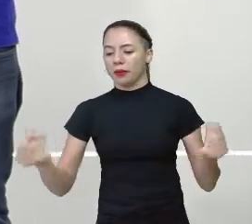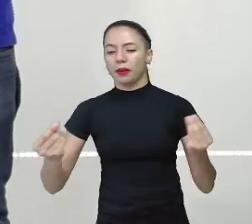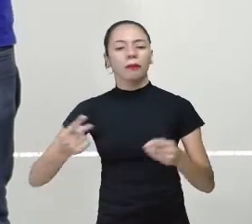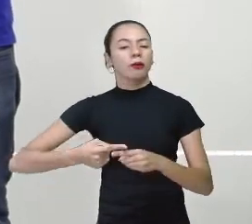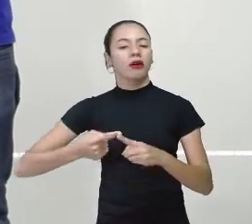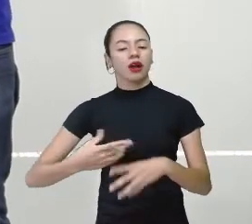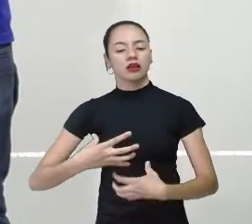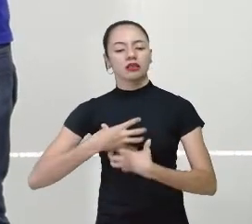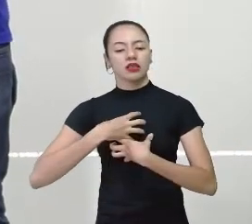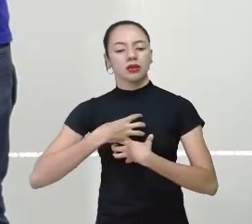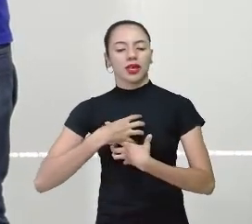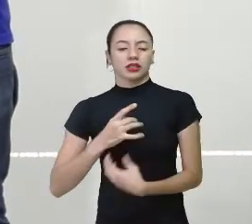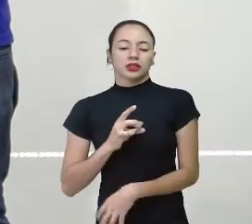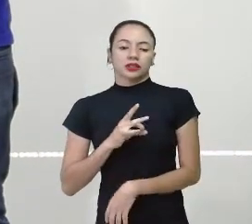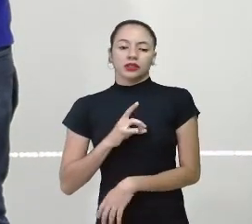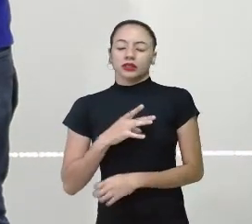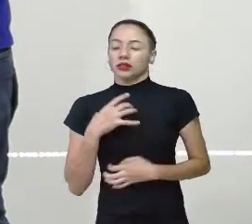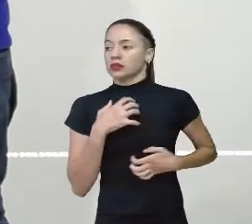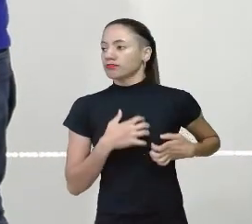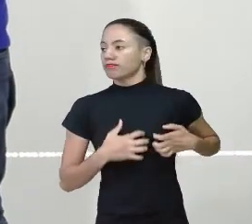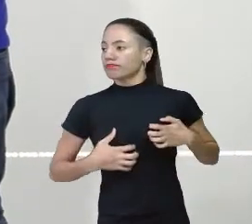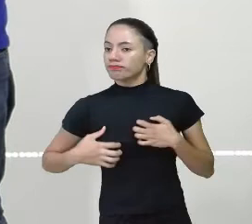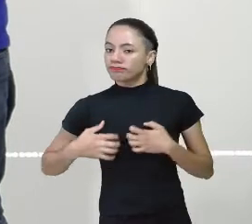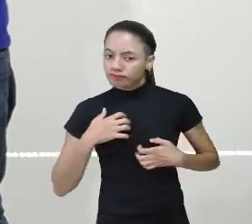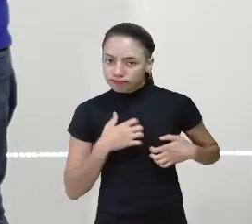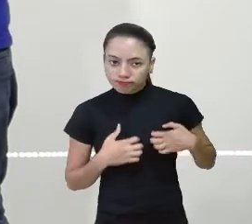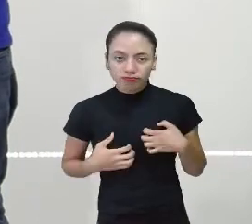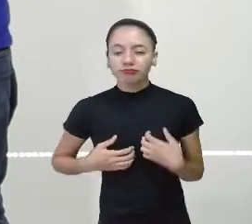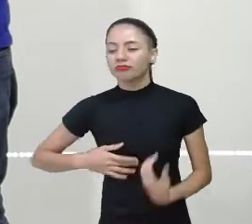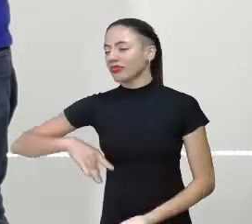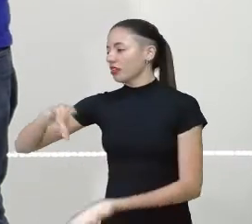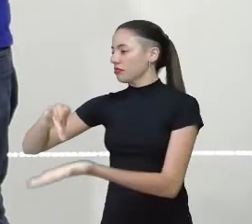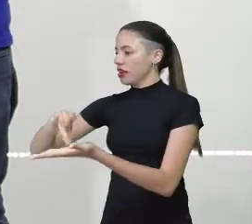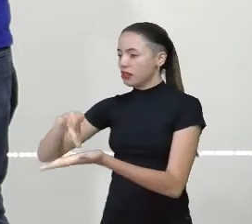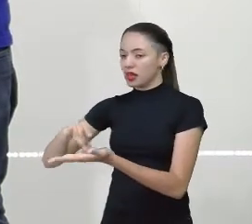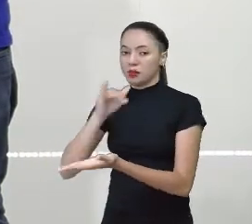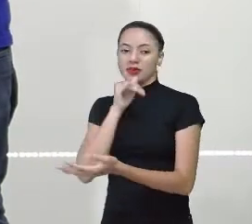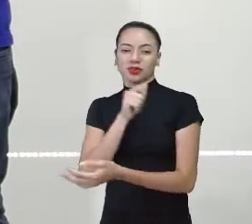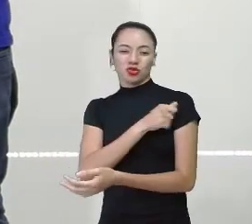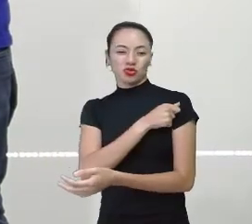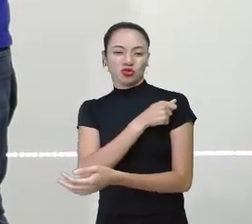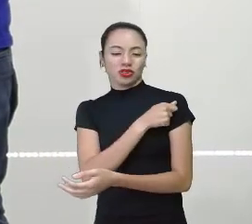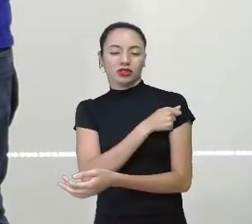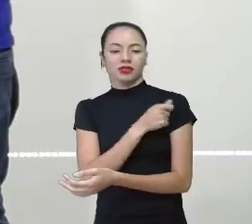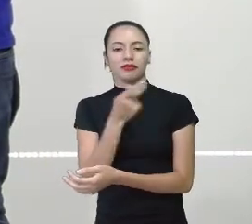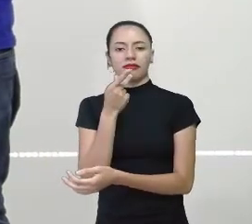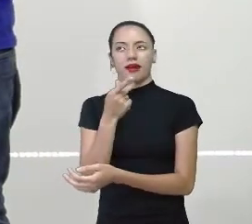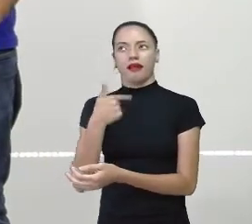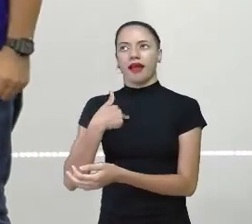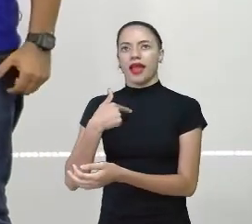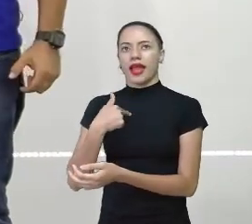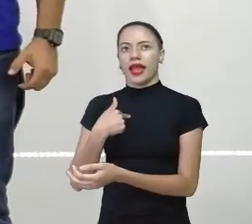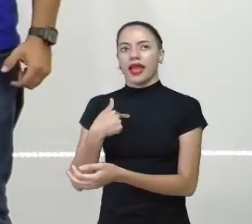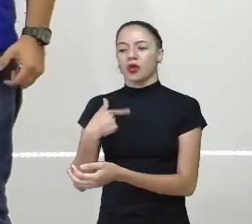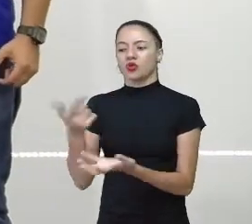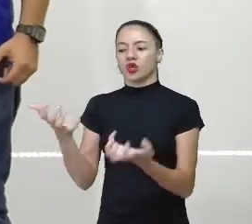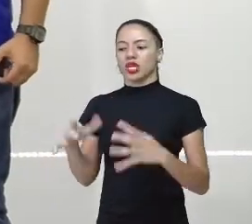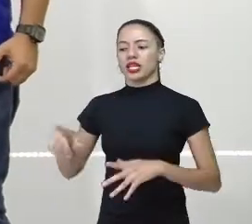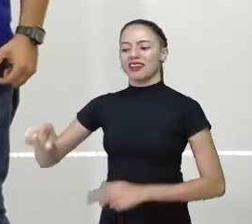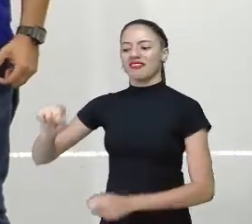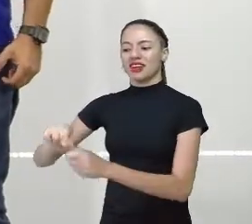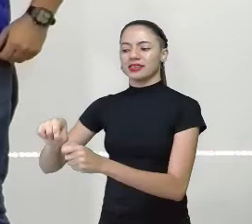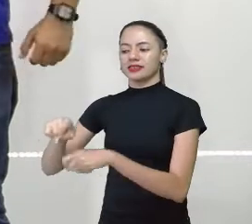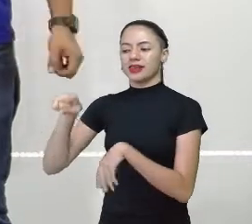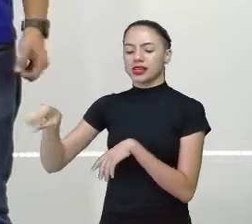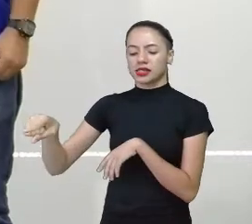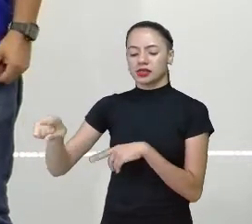Desse estado até de medo. A gente escuta muito dos nossos estudantes, né? De que, eu fiz tal coisa, eu não queria fazer, mas eu fiquei